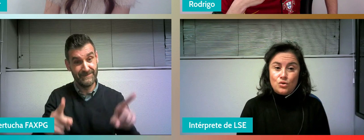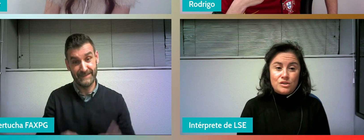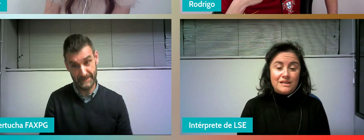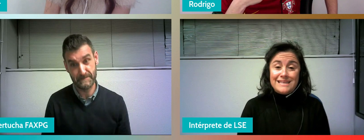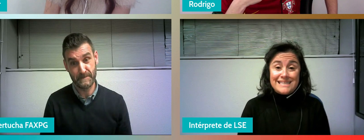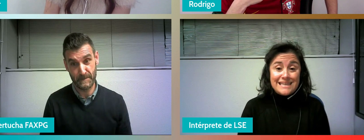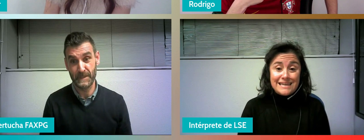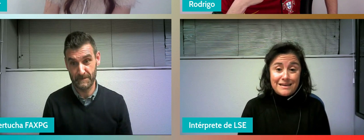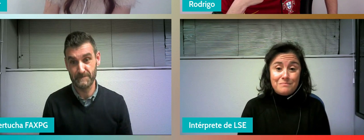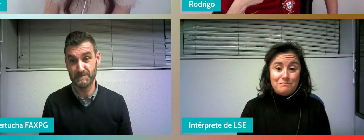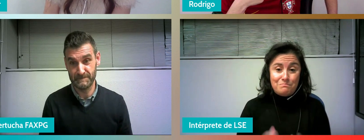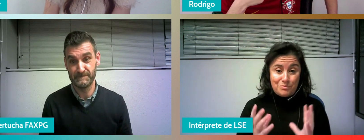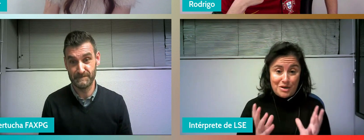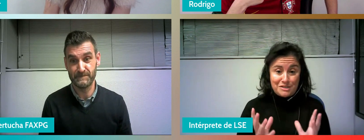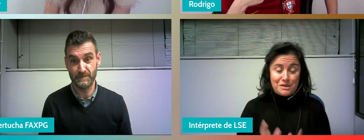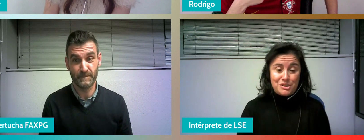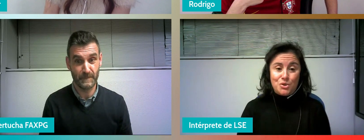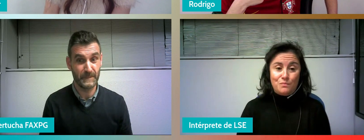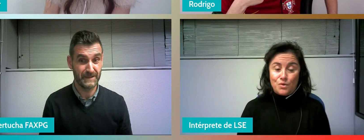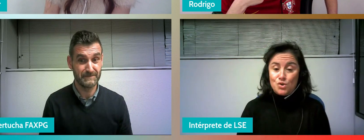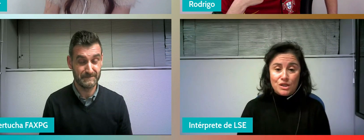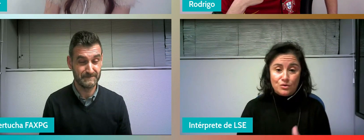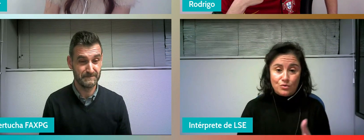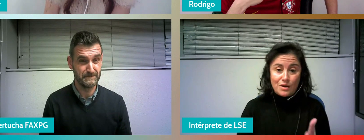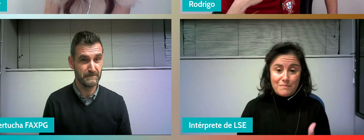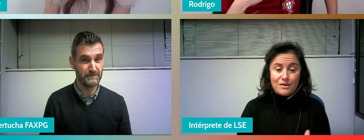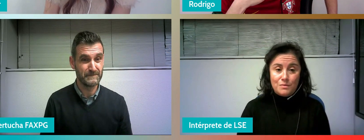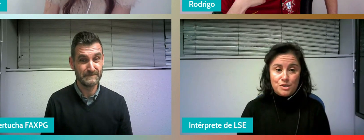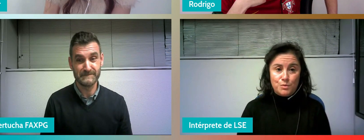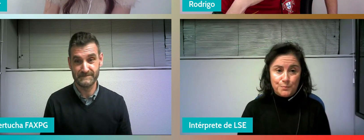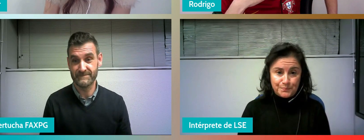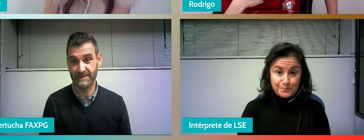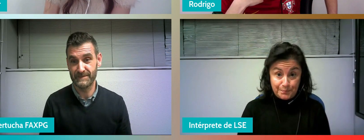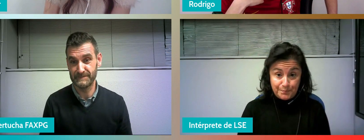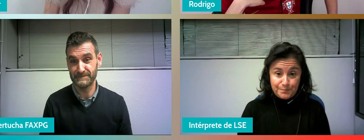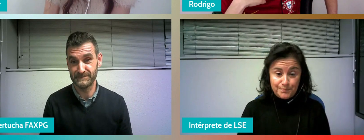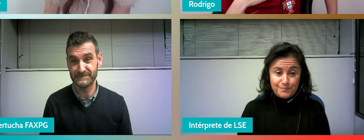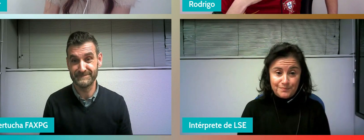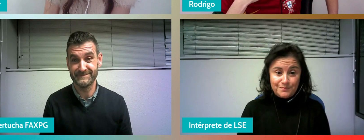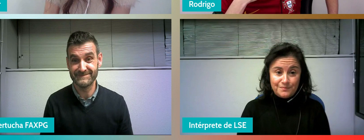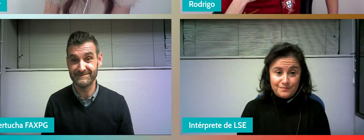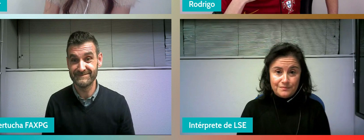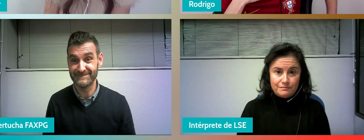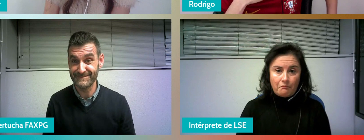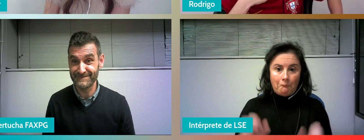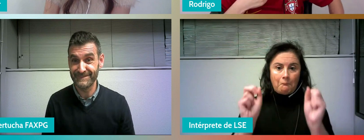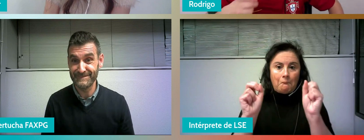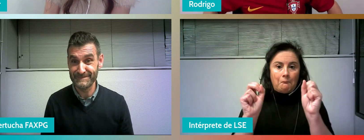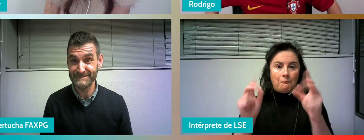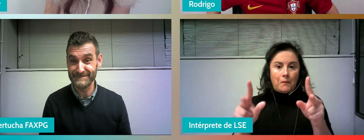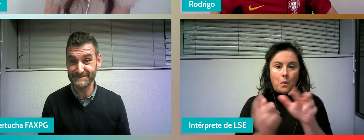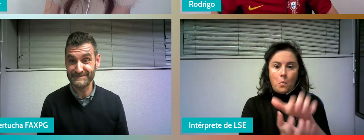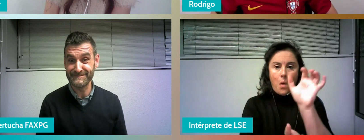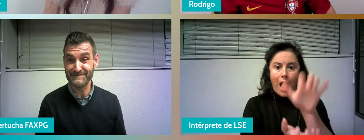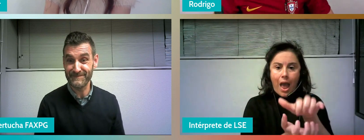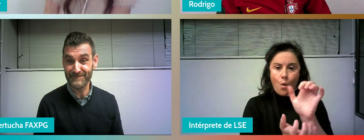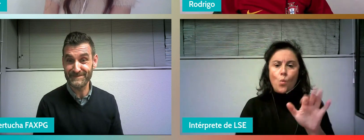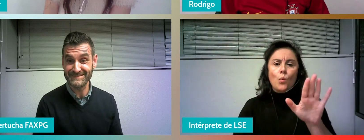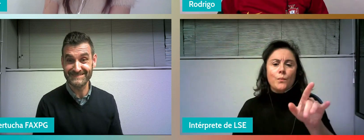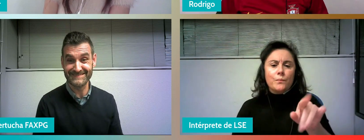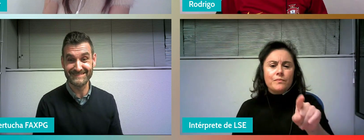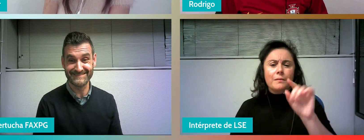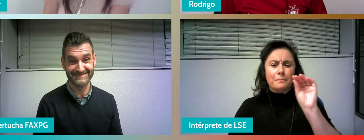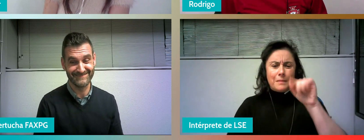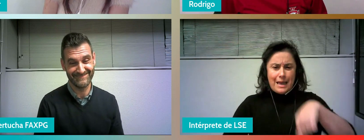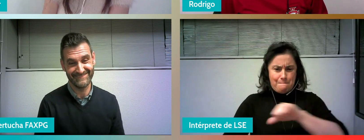só se distingue pola expresión, o signo coa man é o mesmo. Ok. Uau. E como é que dizem